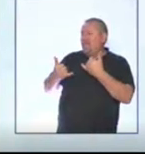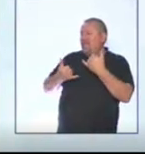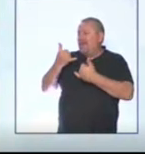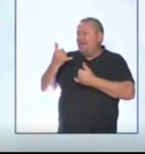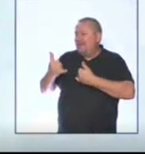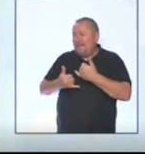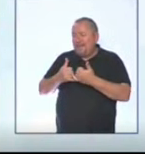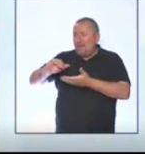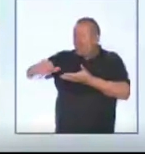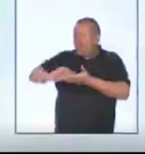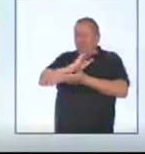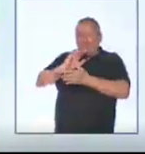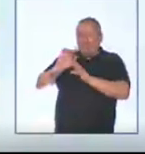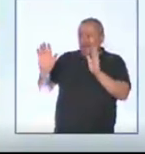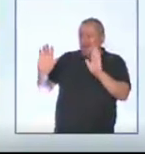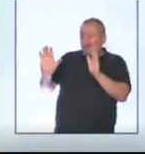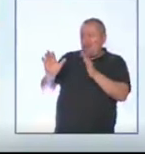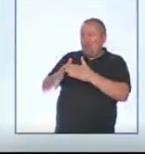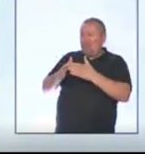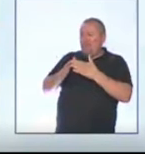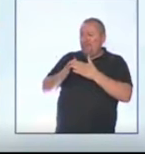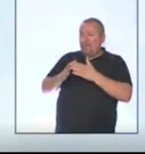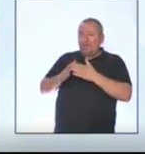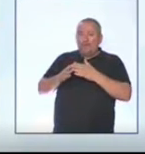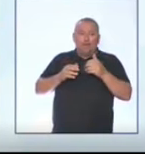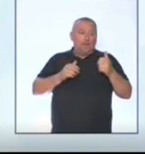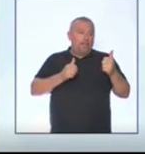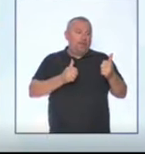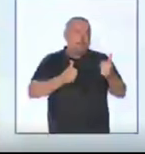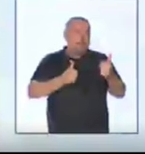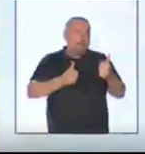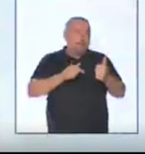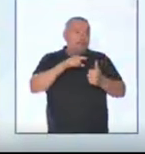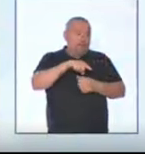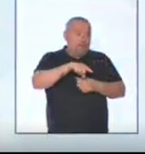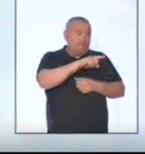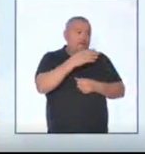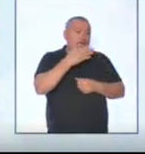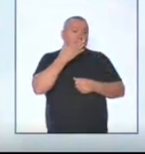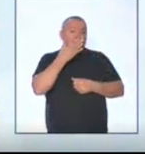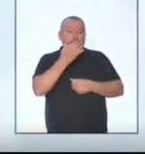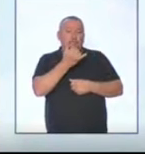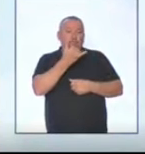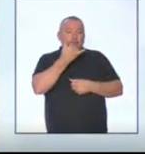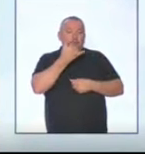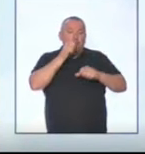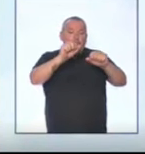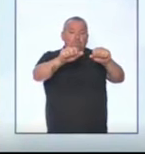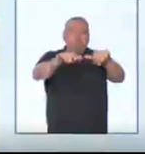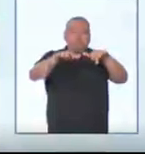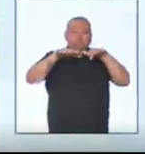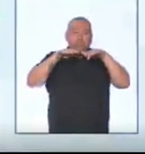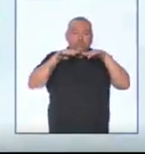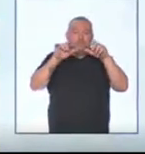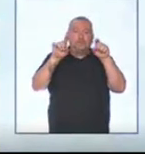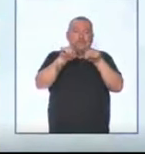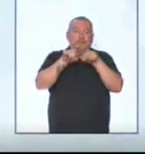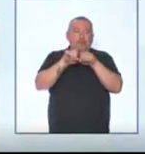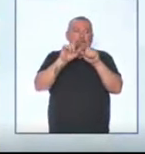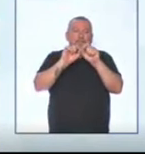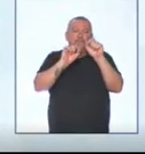Não expulsa a gente, não. Tá bem, vocês vão pedir desculpas em público e fazer...